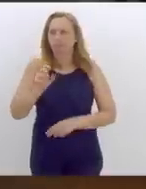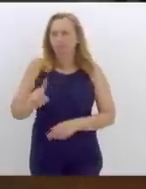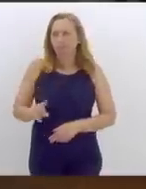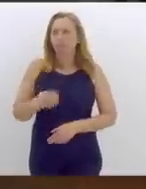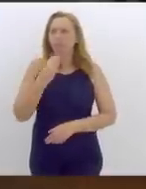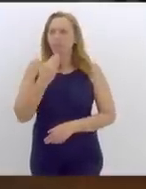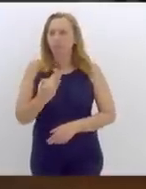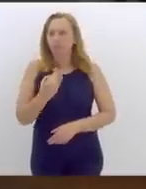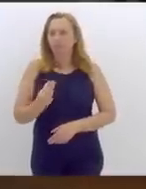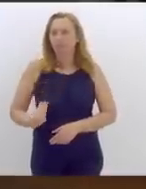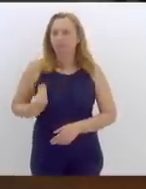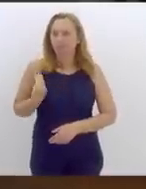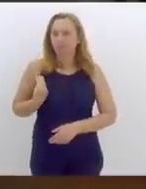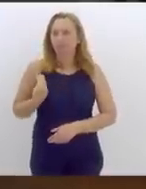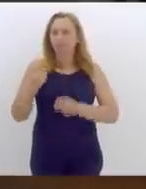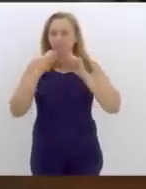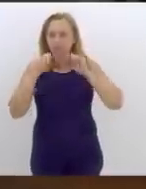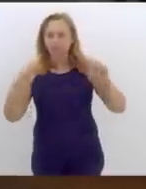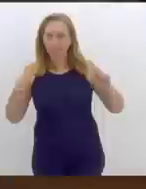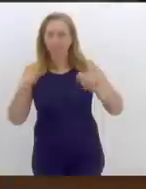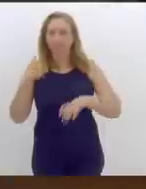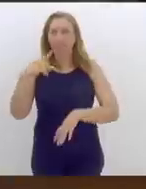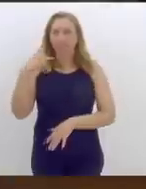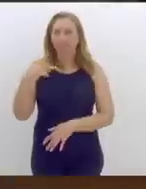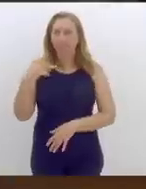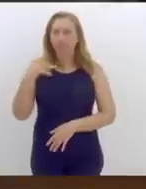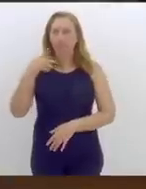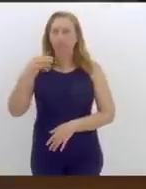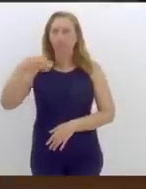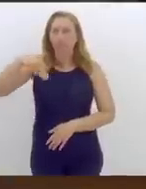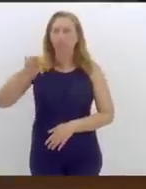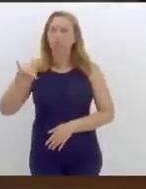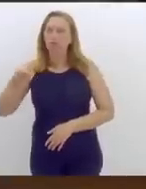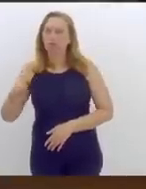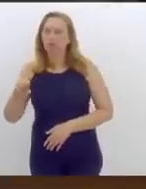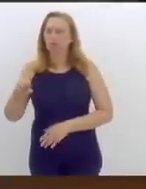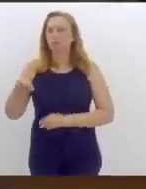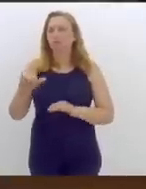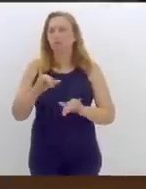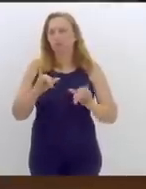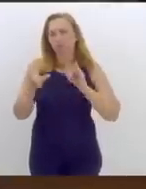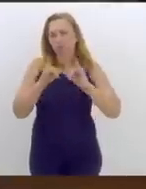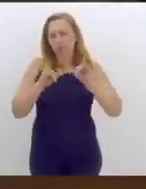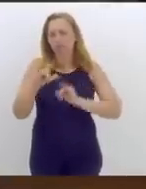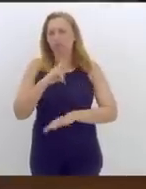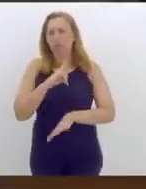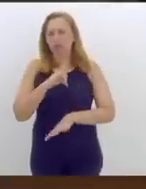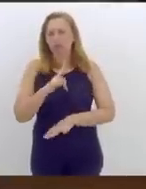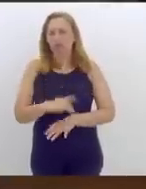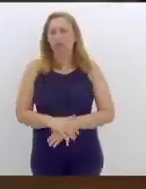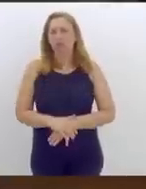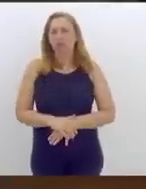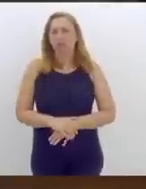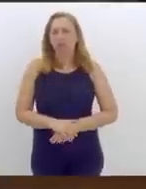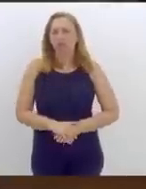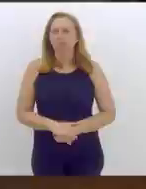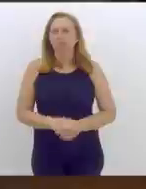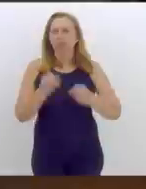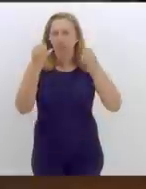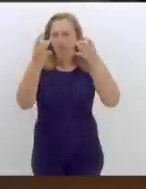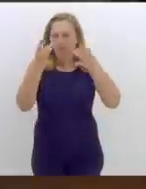pedir a presença aqui do assessor parlamentar Montenegro que ele tem uma informação que ele acabou de me passar mas acho que por ficar por menor